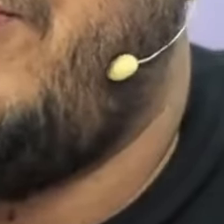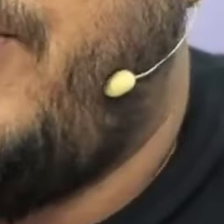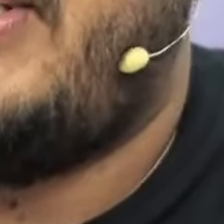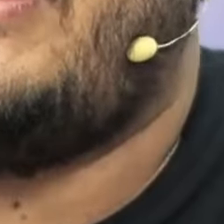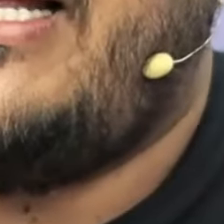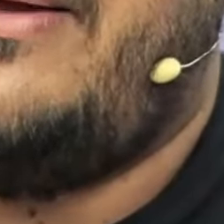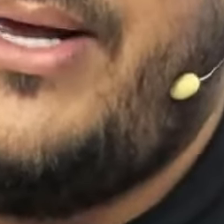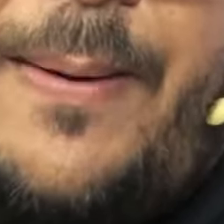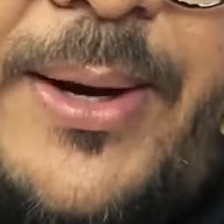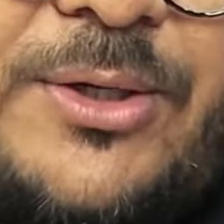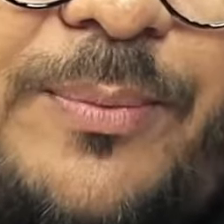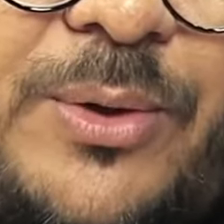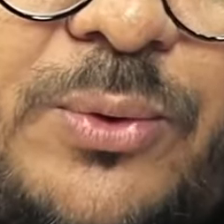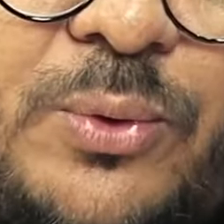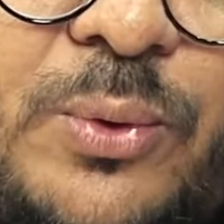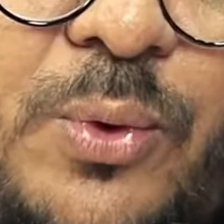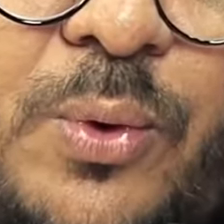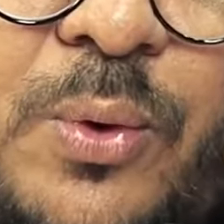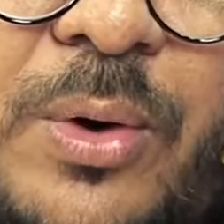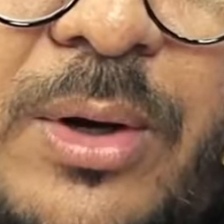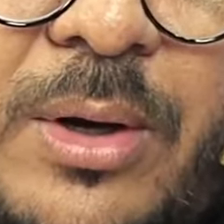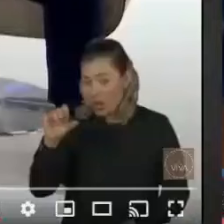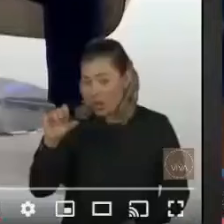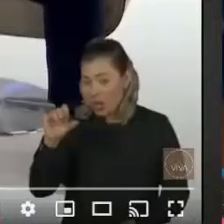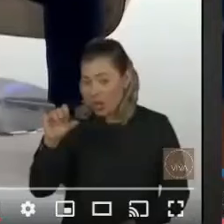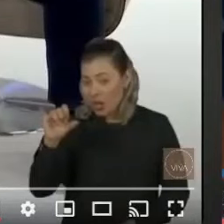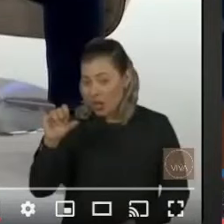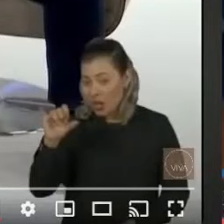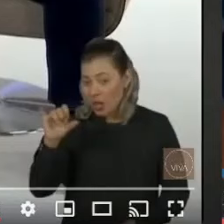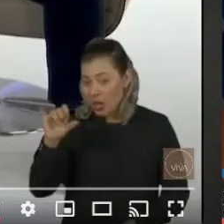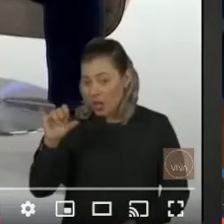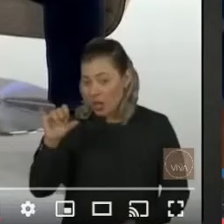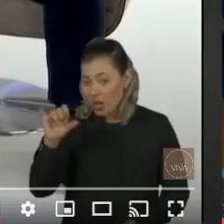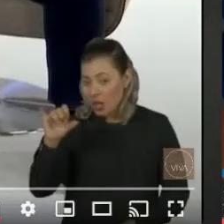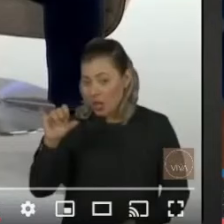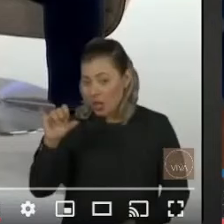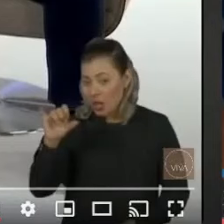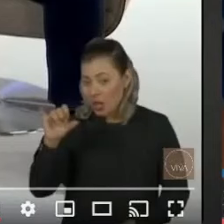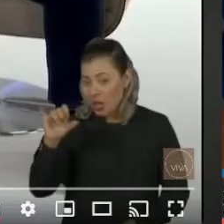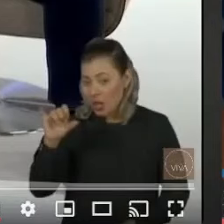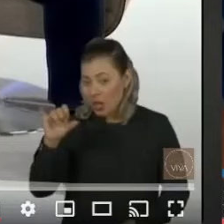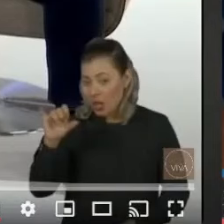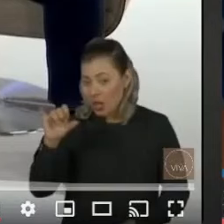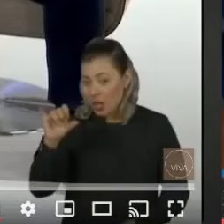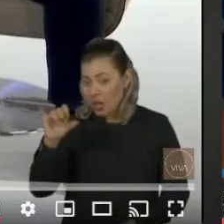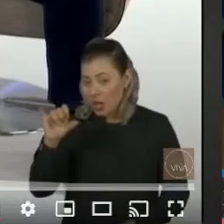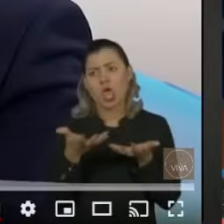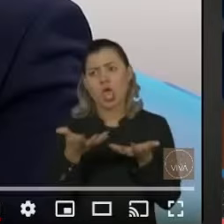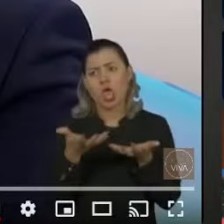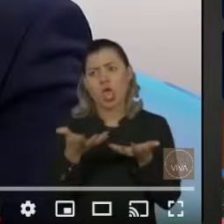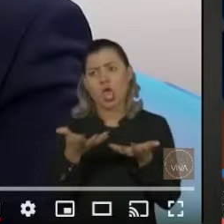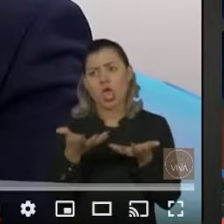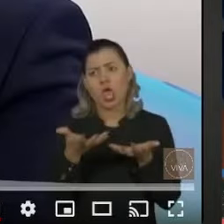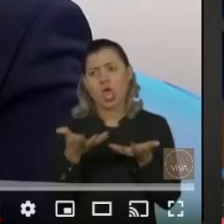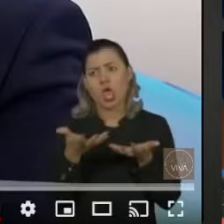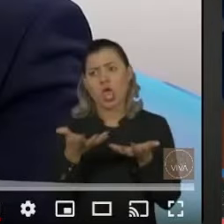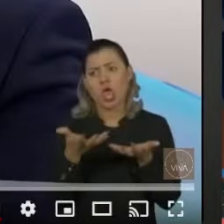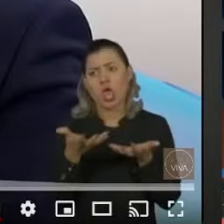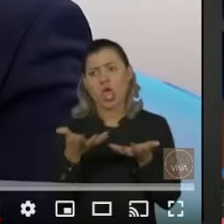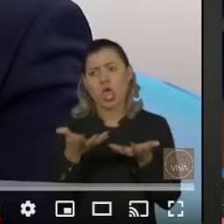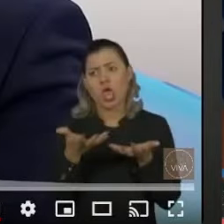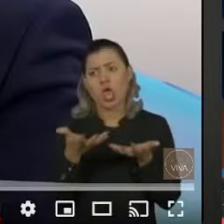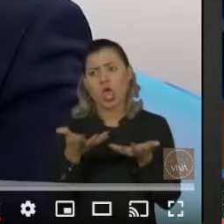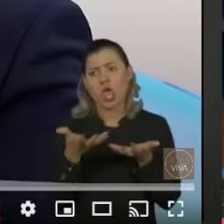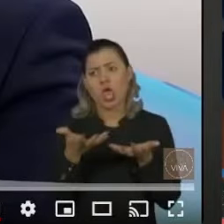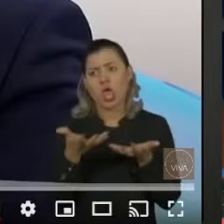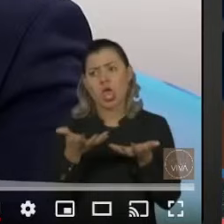tá disponível bota aí na tela ma a partir do minuto 58 do segundo 058 desse corte que é o seguinte